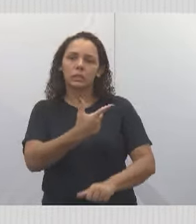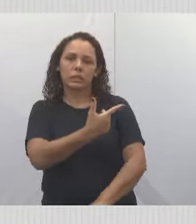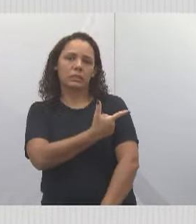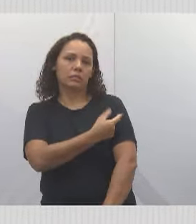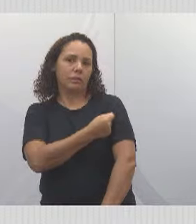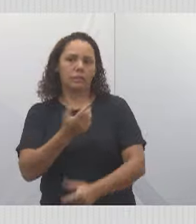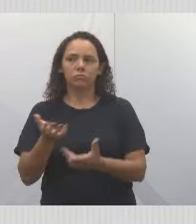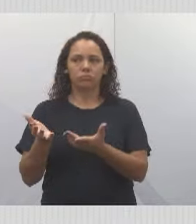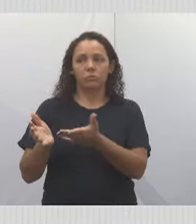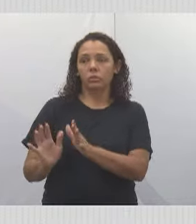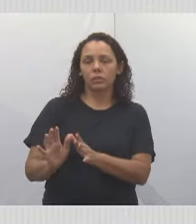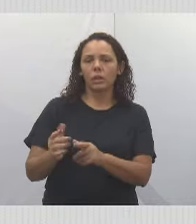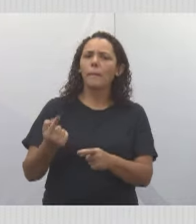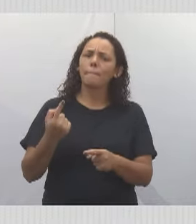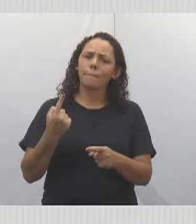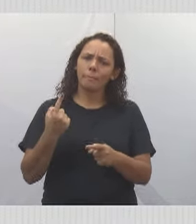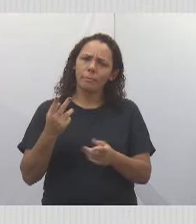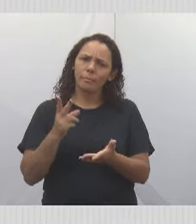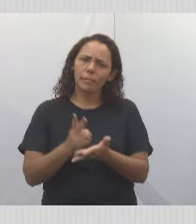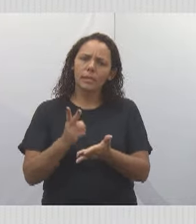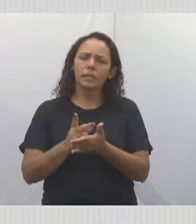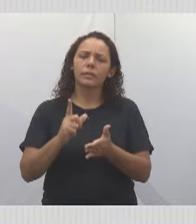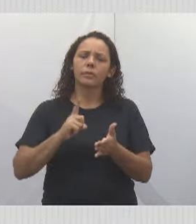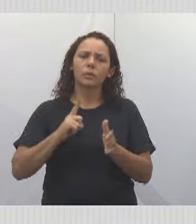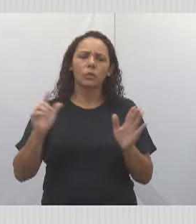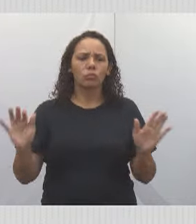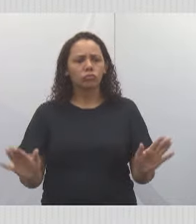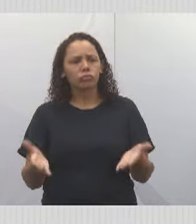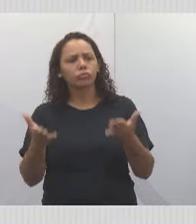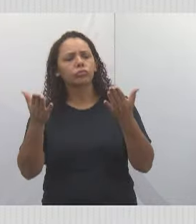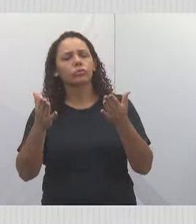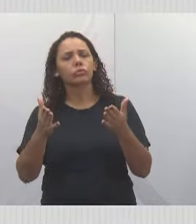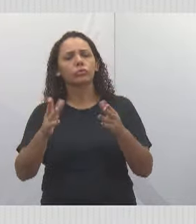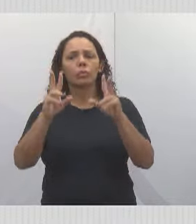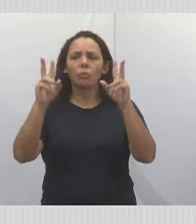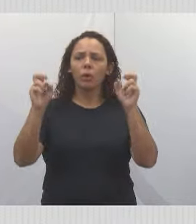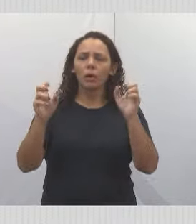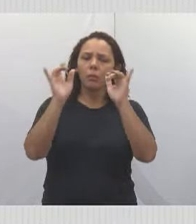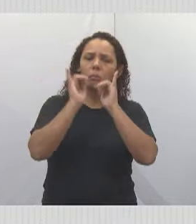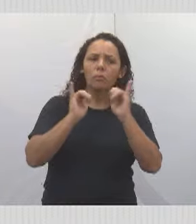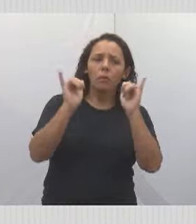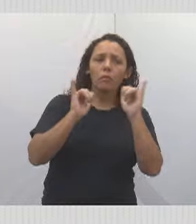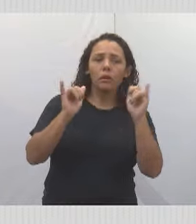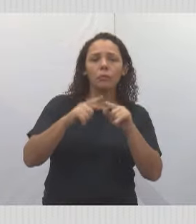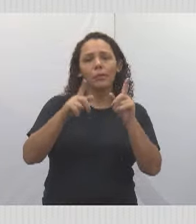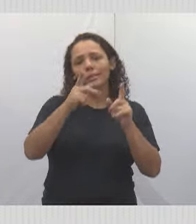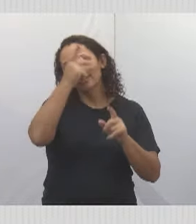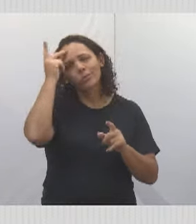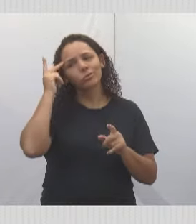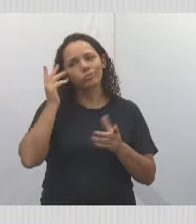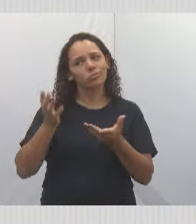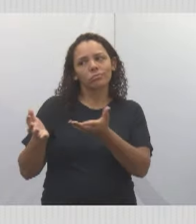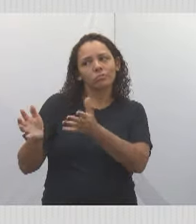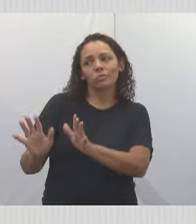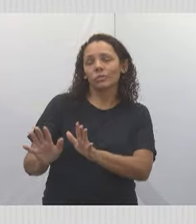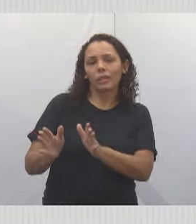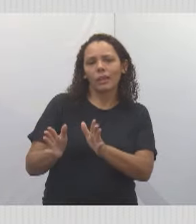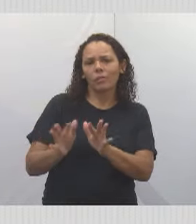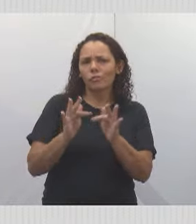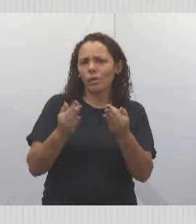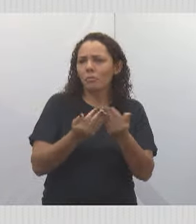campanha, incentivo, a população ainda tem um certo receio e não tem levado seus familiares